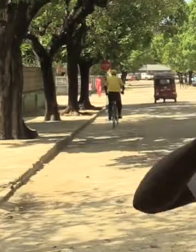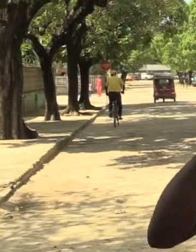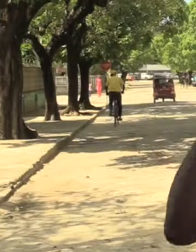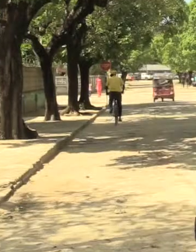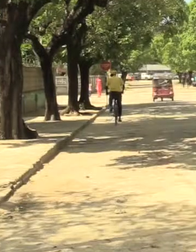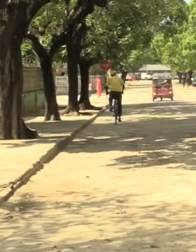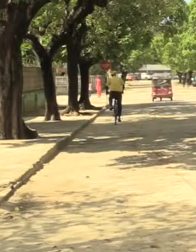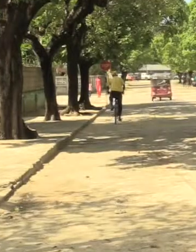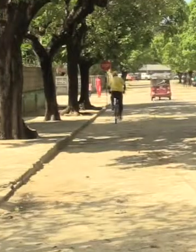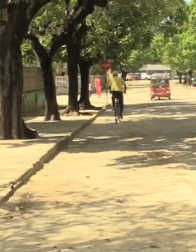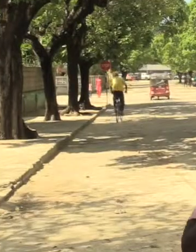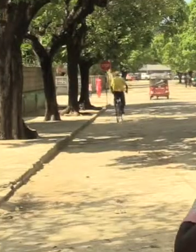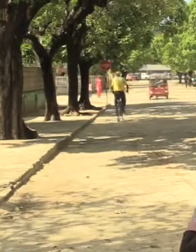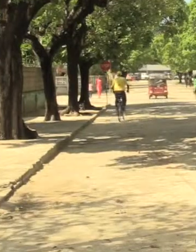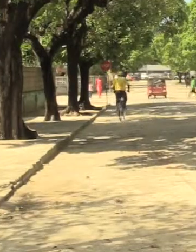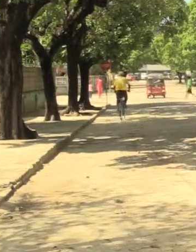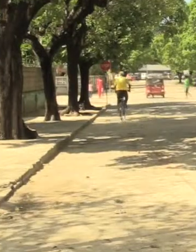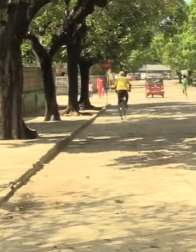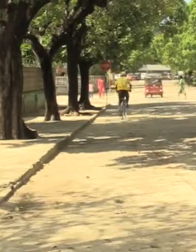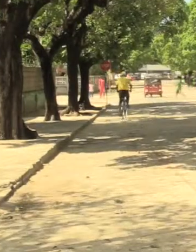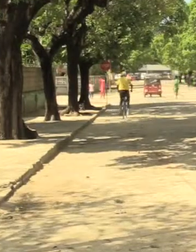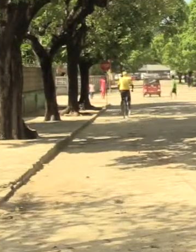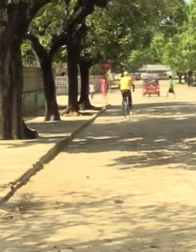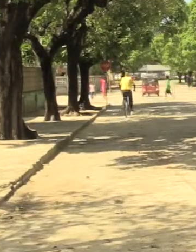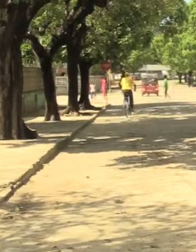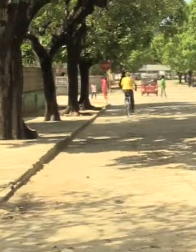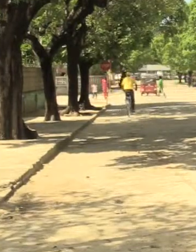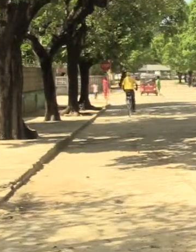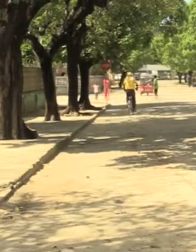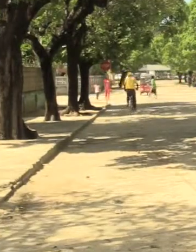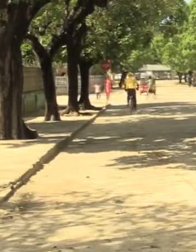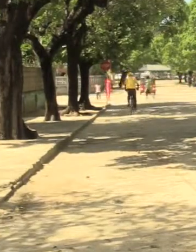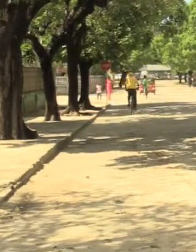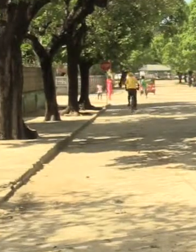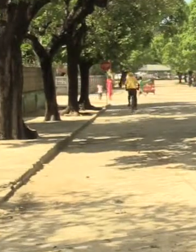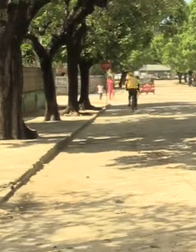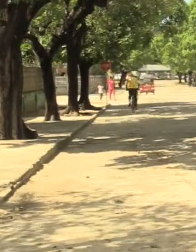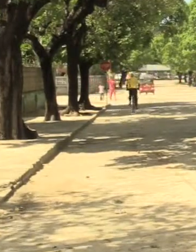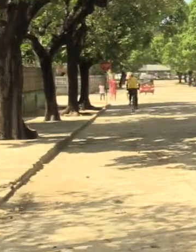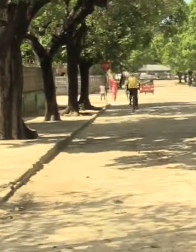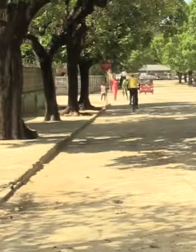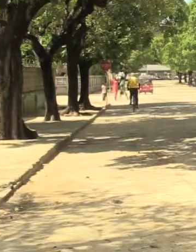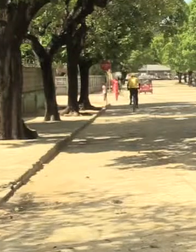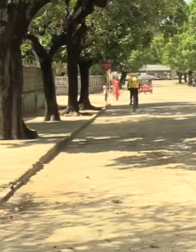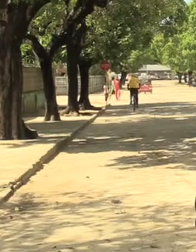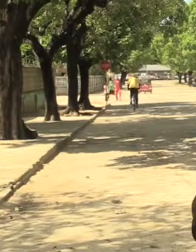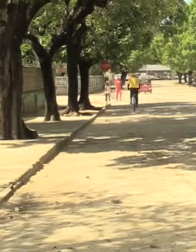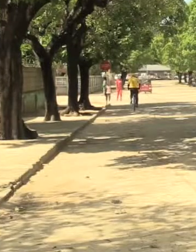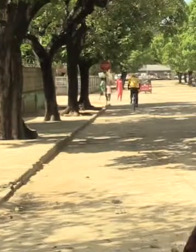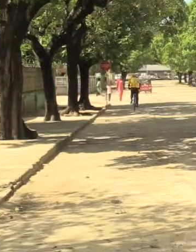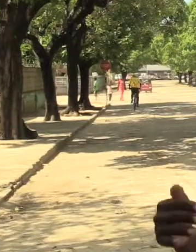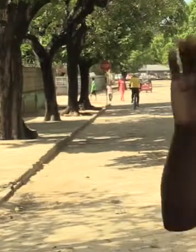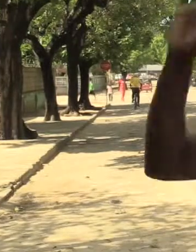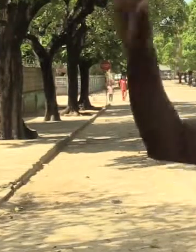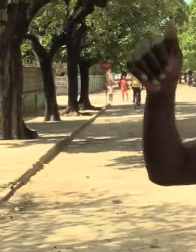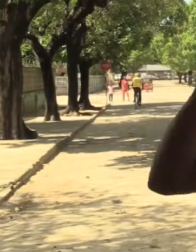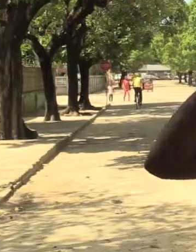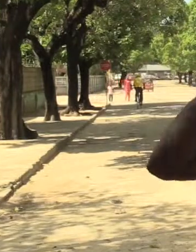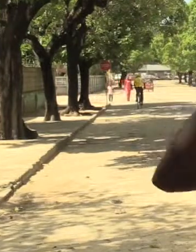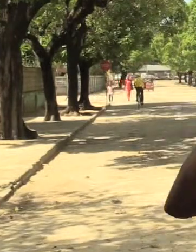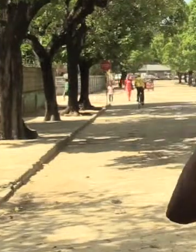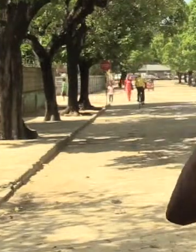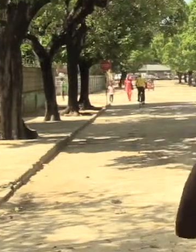num dos dias, estava a cozinhar e o meu pai viu o programa da TV e viu que tinha lá um intérprete de língua